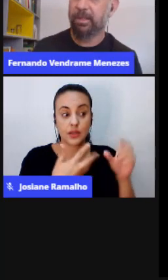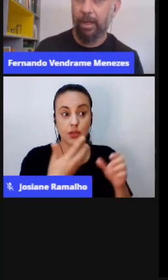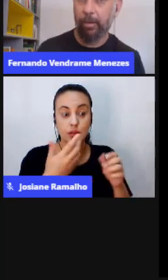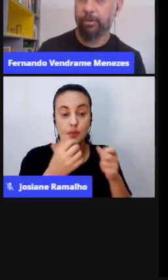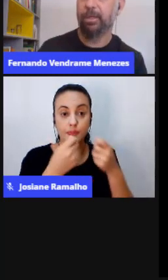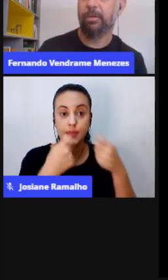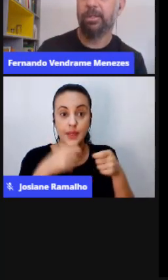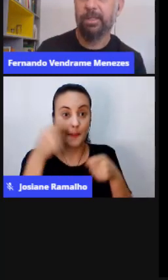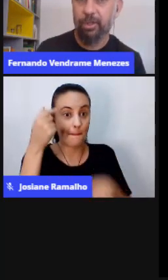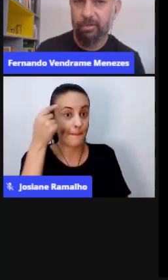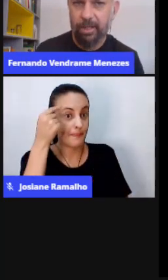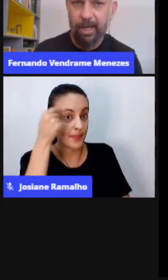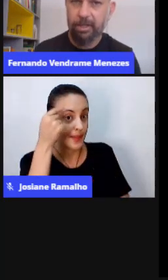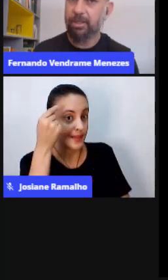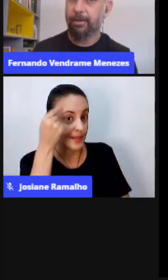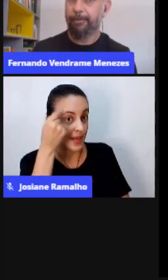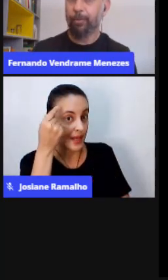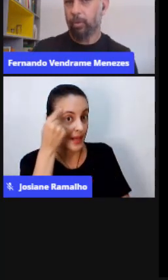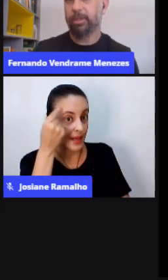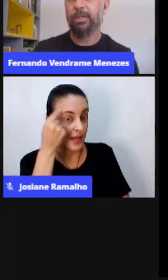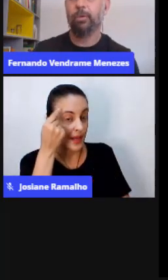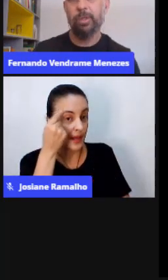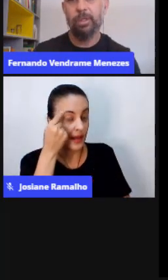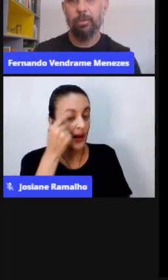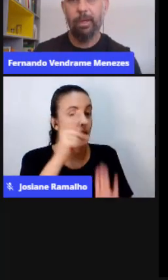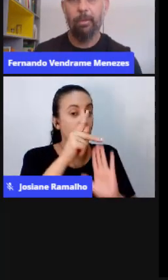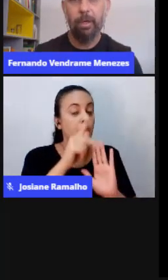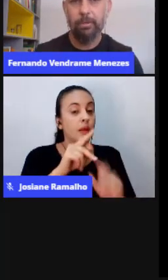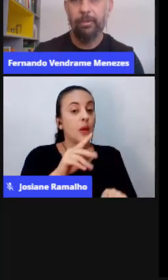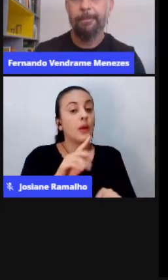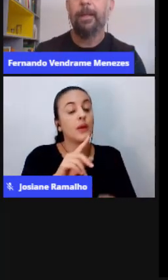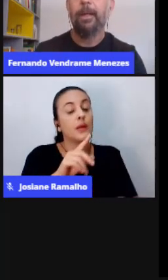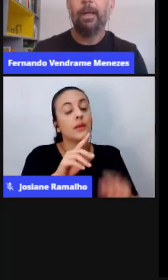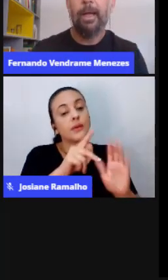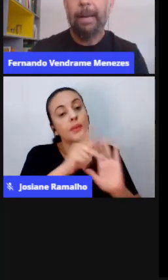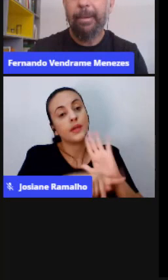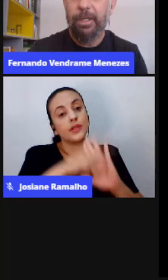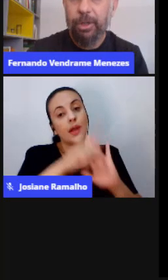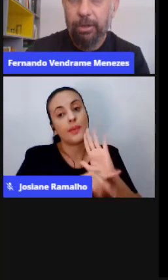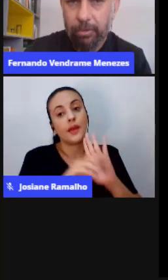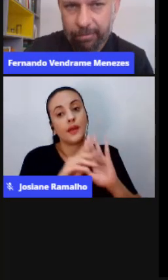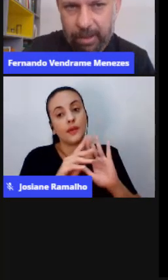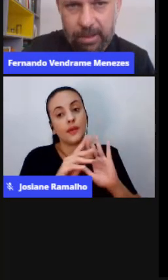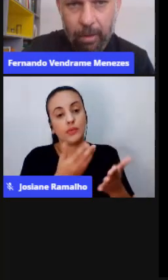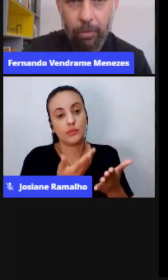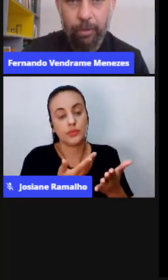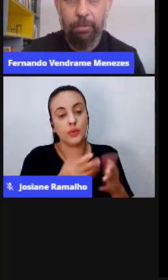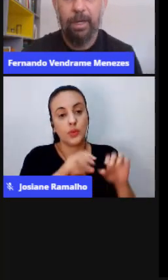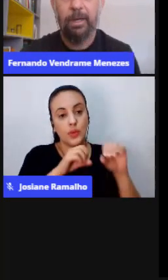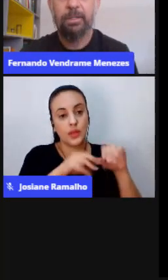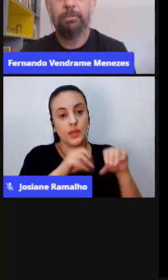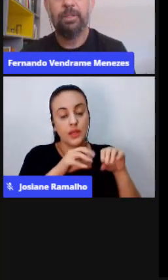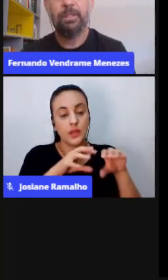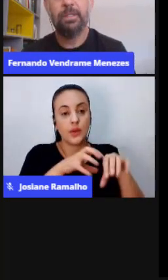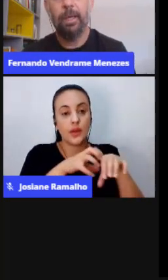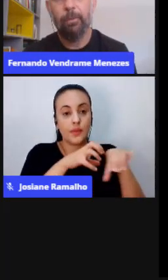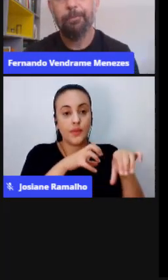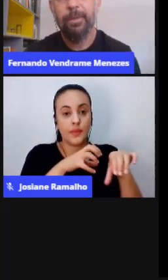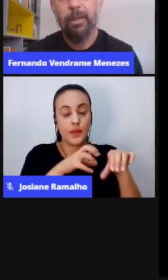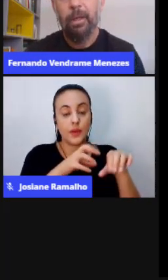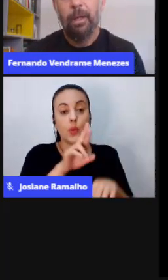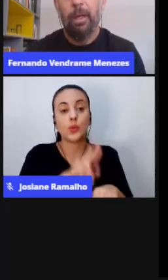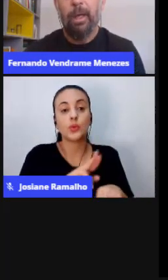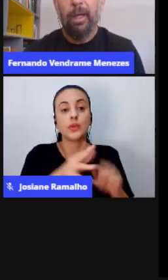das nossas aulas ou das nossas atividades no contexto do ensino remoto, a partir do referencial curricular